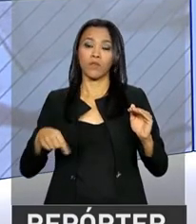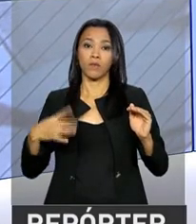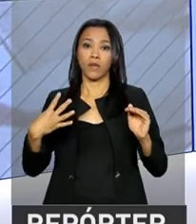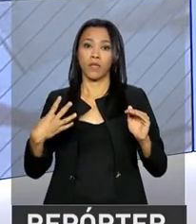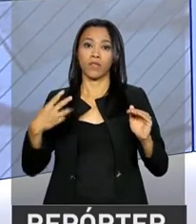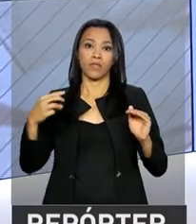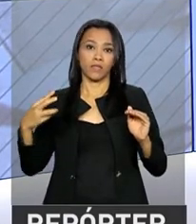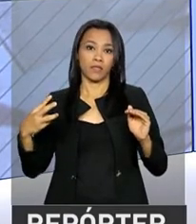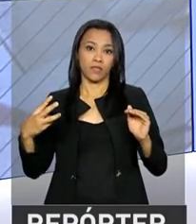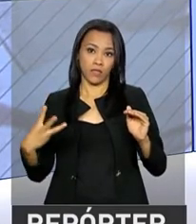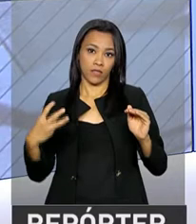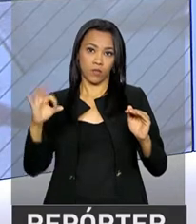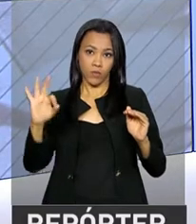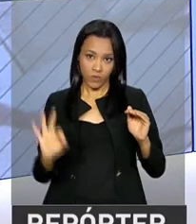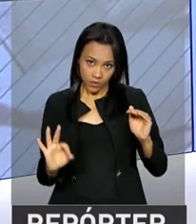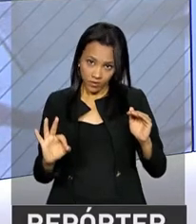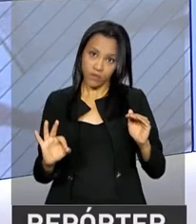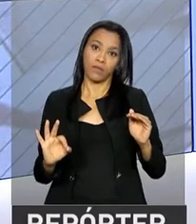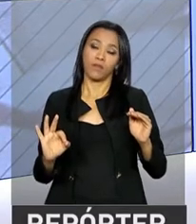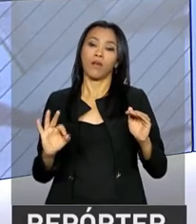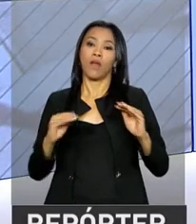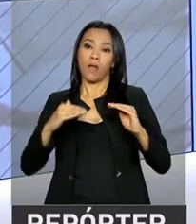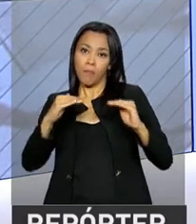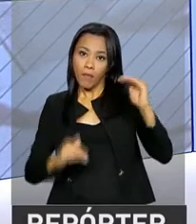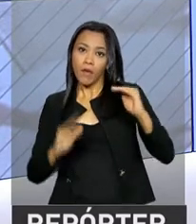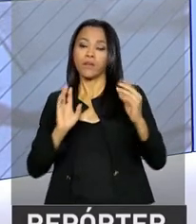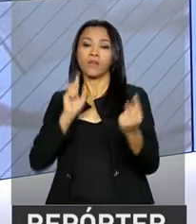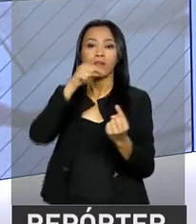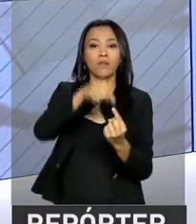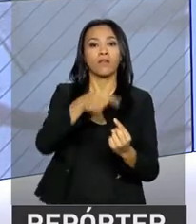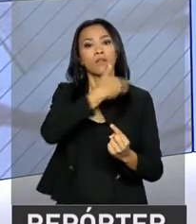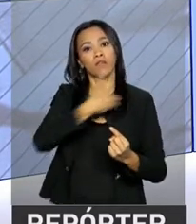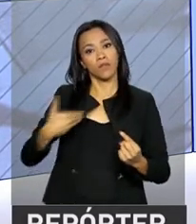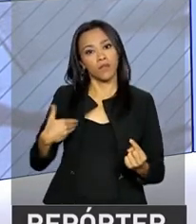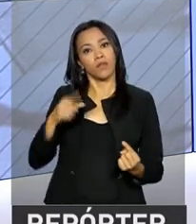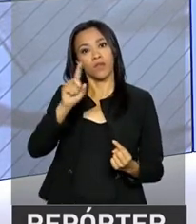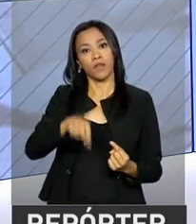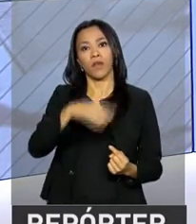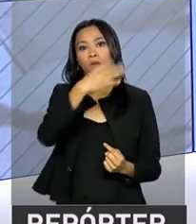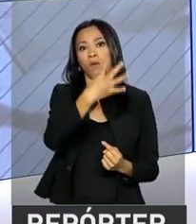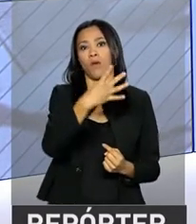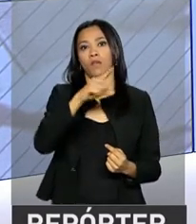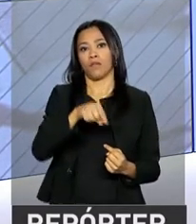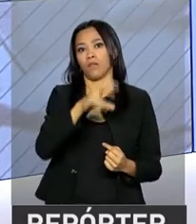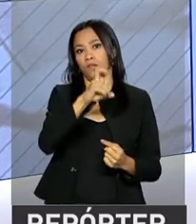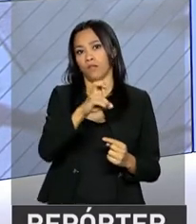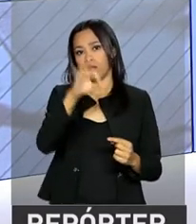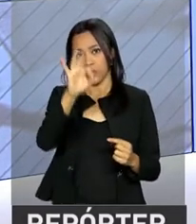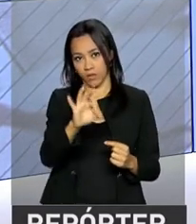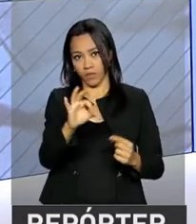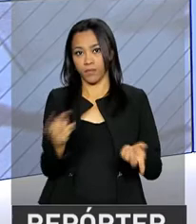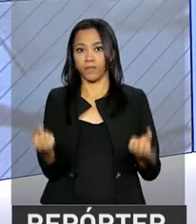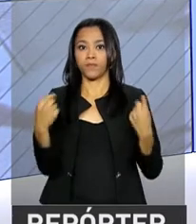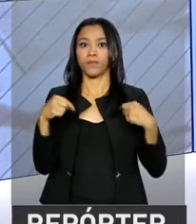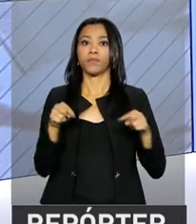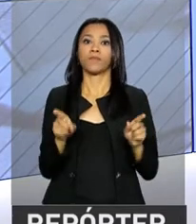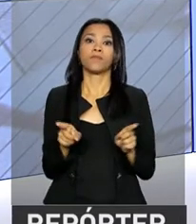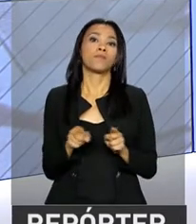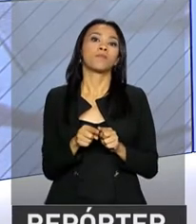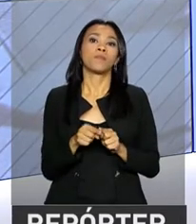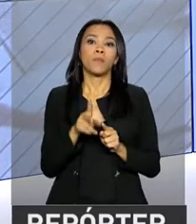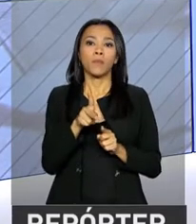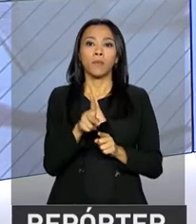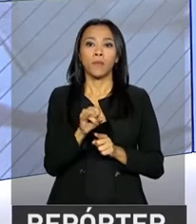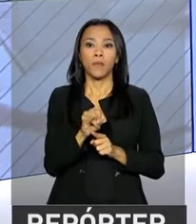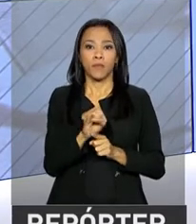ou seja abaixo do centro da meta do governo que é de 4 e meio por cento para o pib que é o produto interno bruto